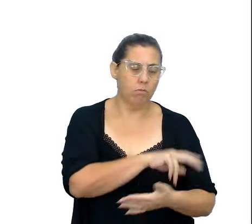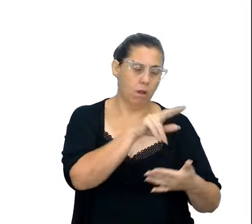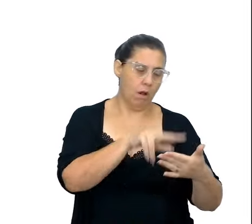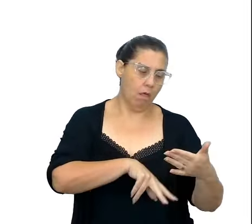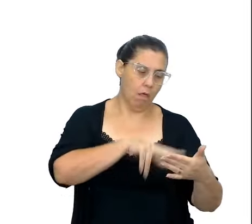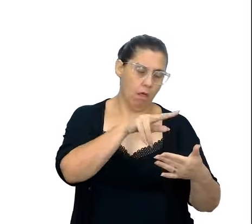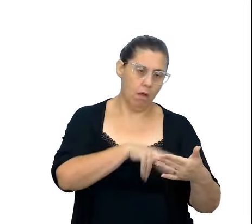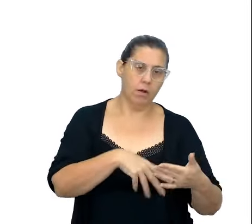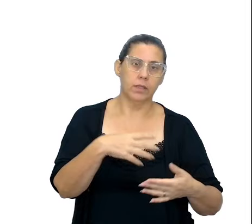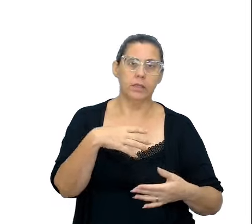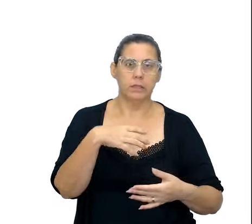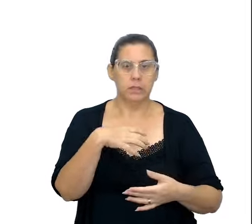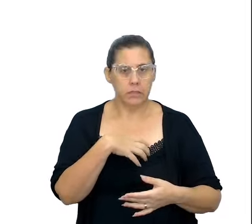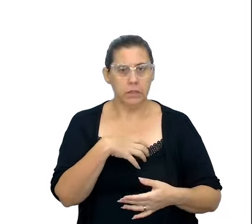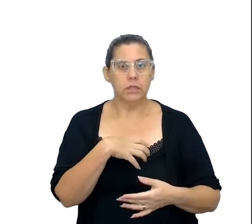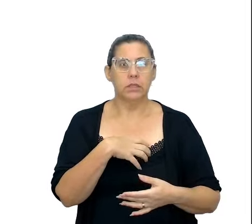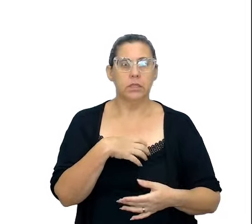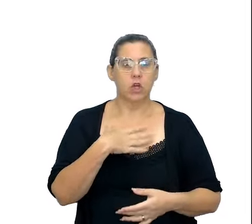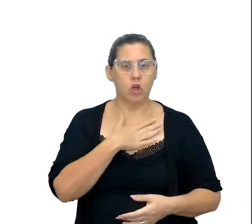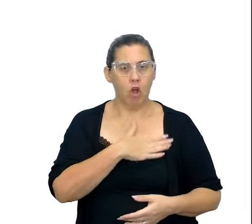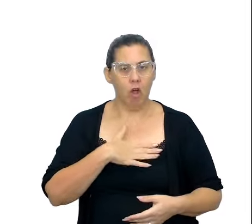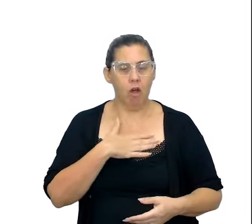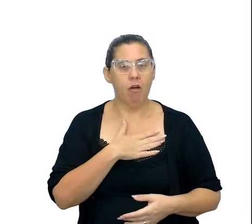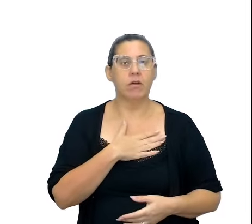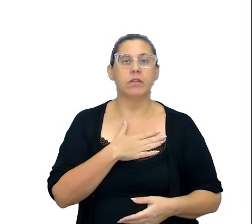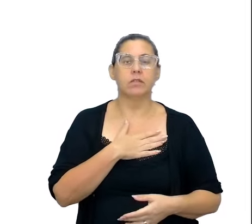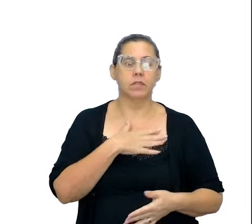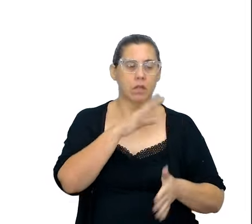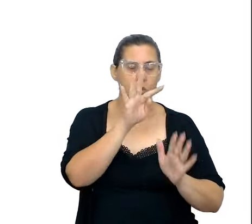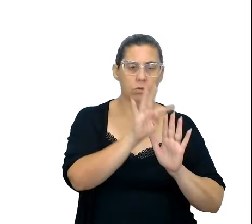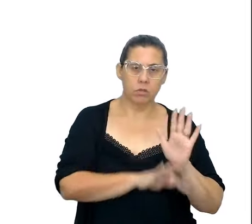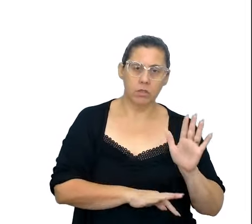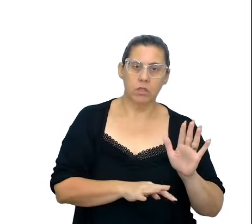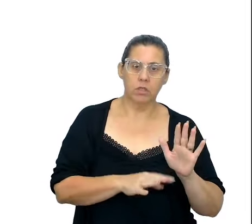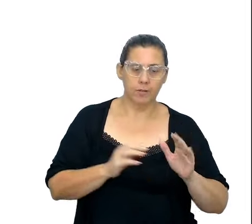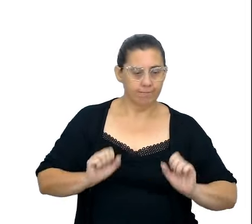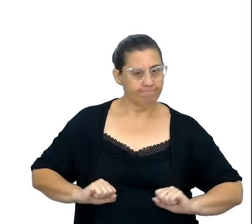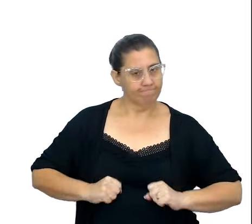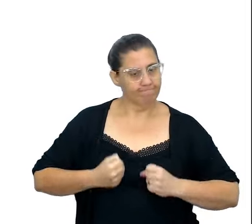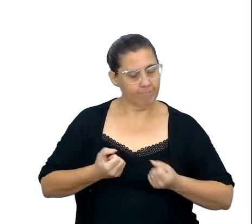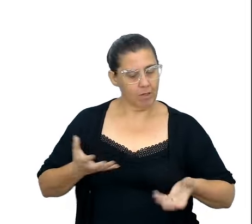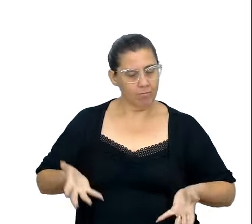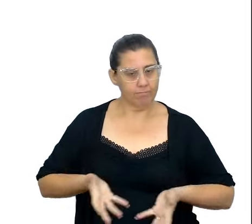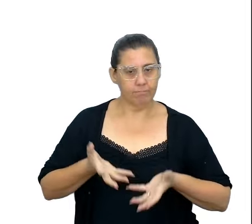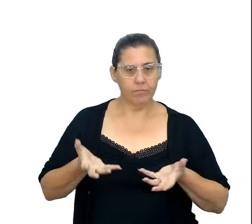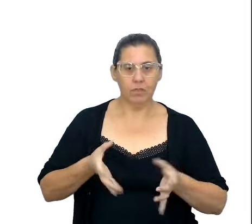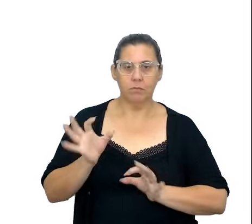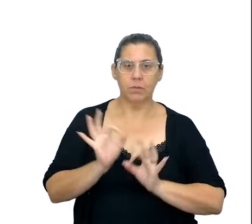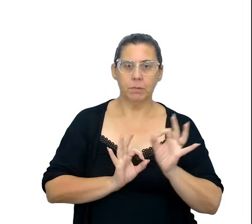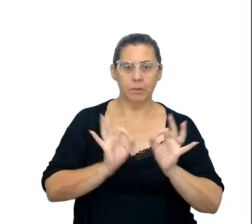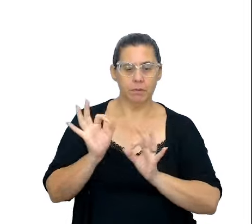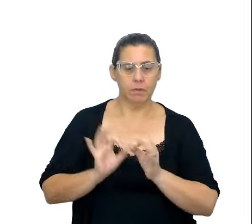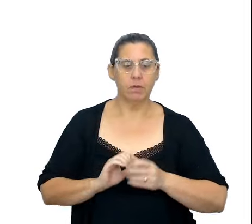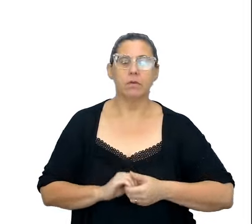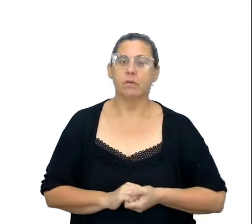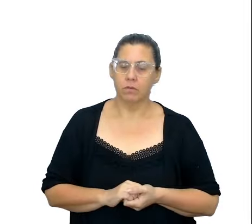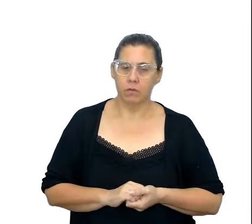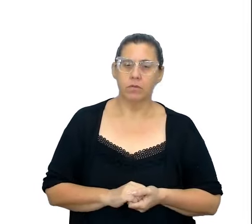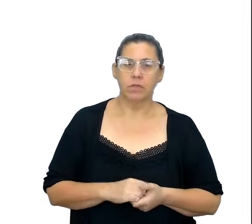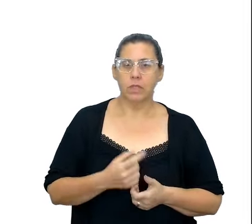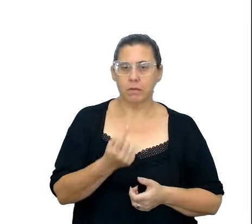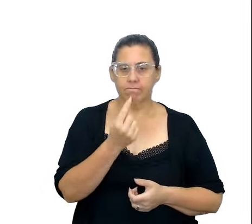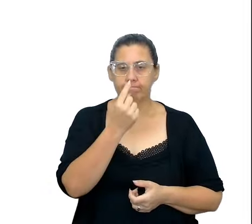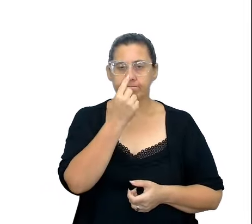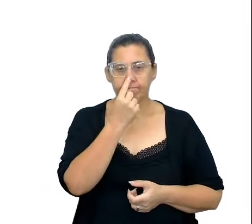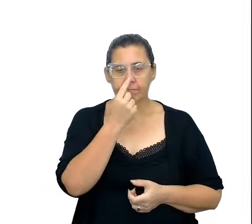ele se identifica, ele gosta daquele texto, ele vai se dedicar mais nessa produção, certo? Ele vai estar mais